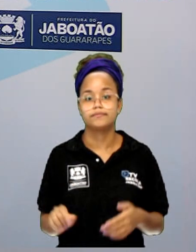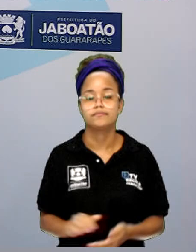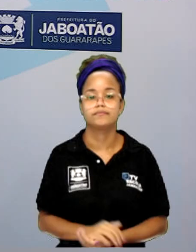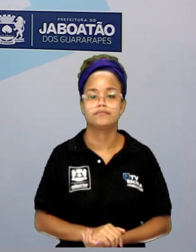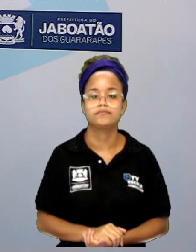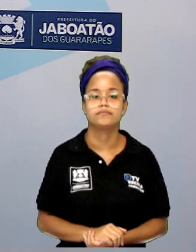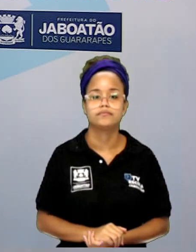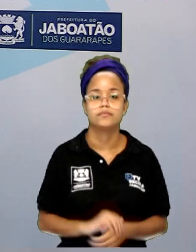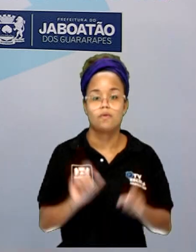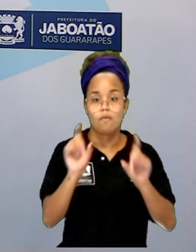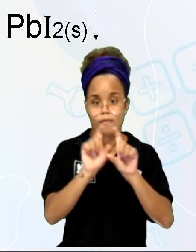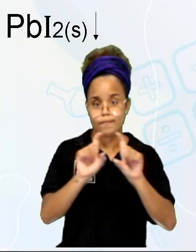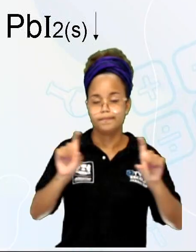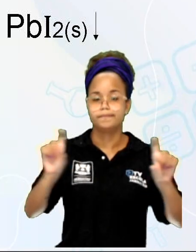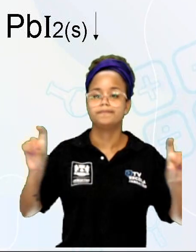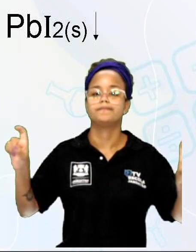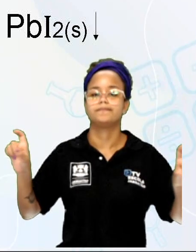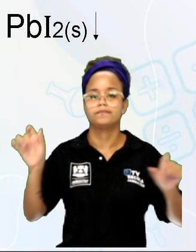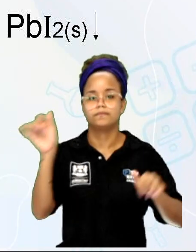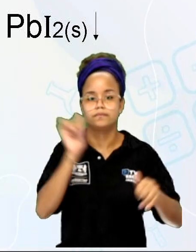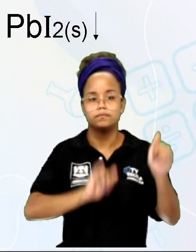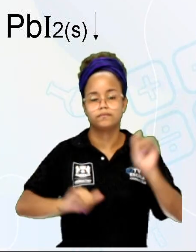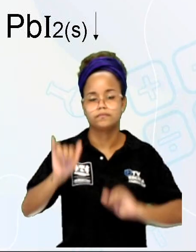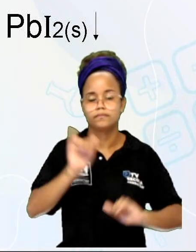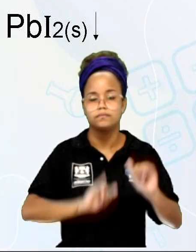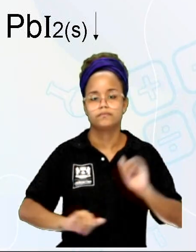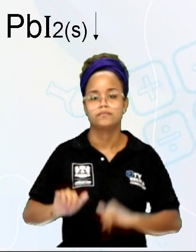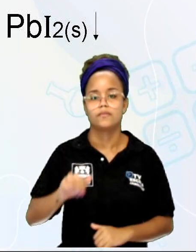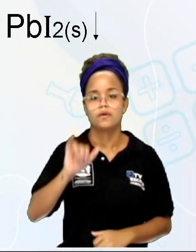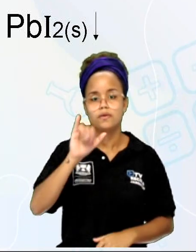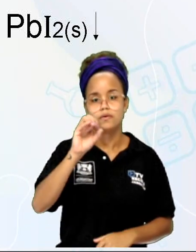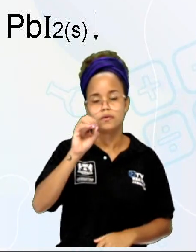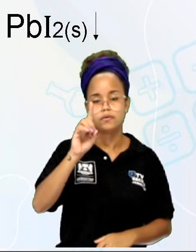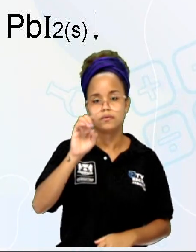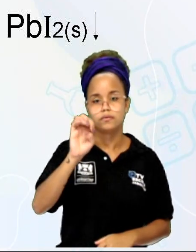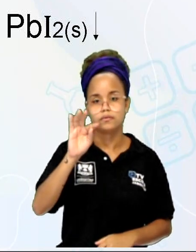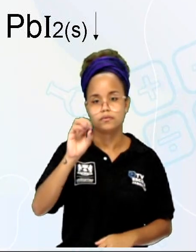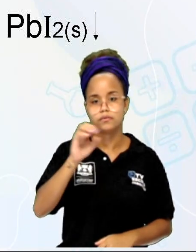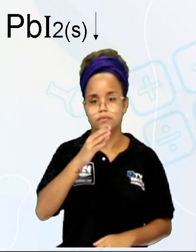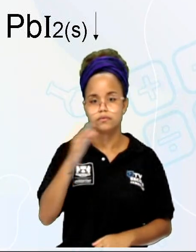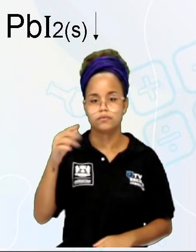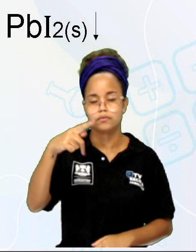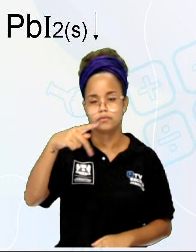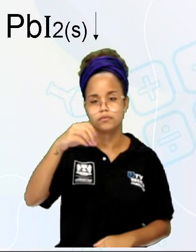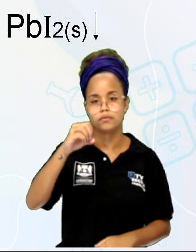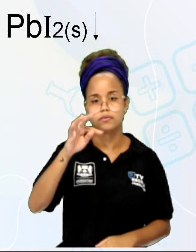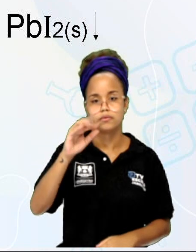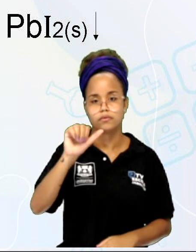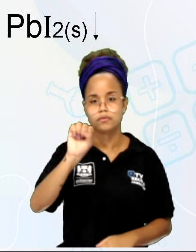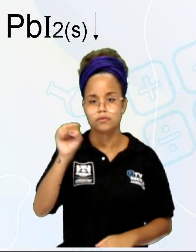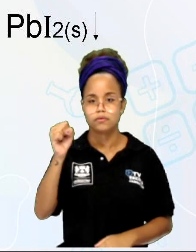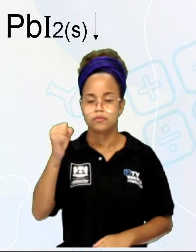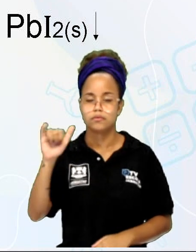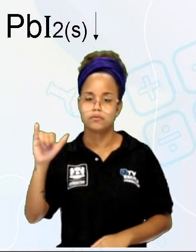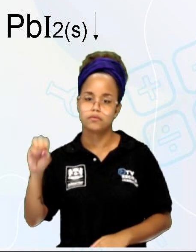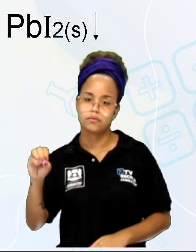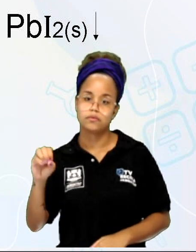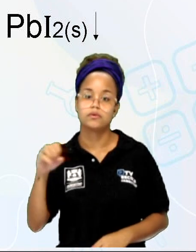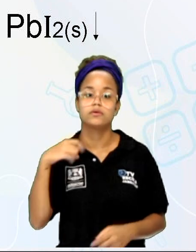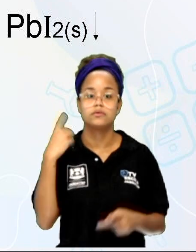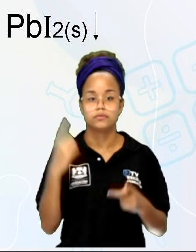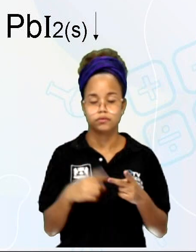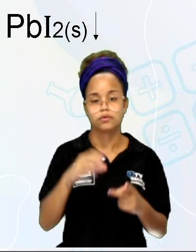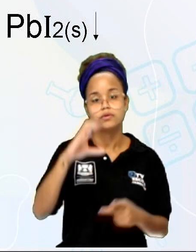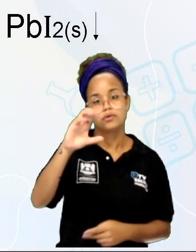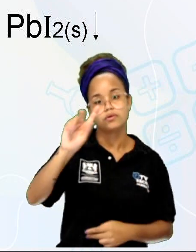fazendo uma equação aqui entre iodeto de potássio e nitrato de chumbo. em meio aquoso. Eu já sei que é meio aquoso